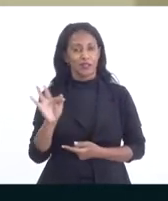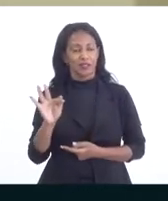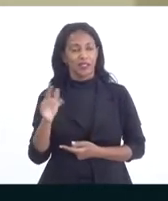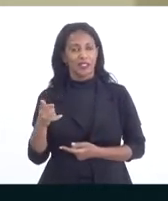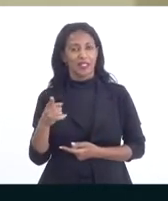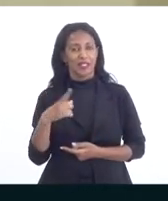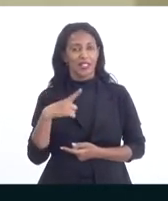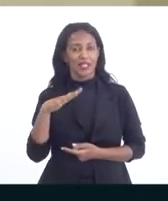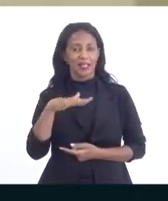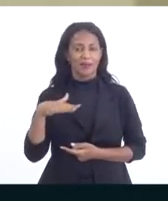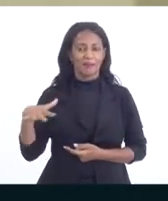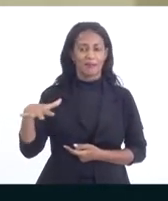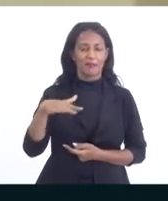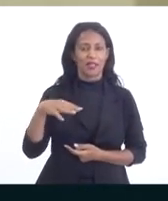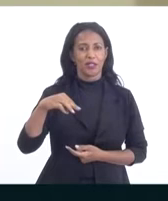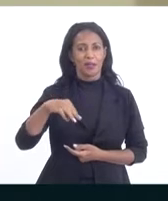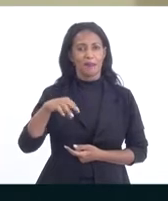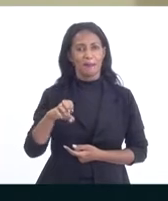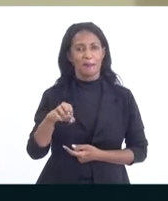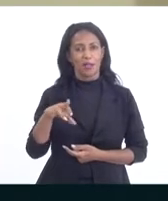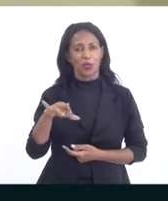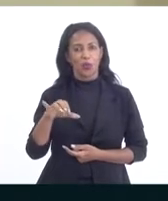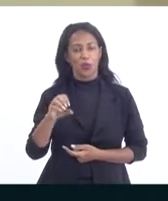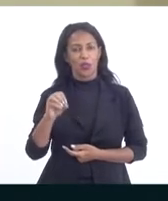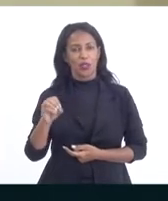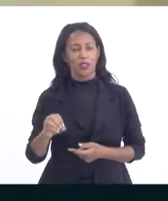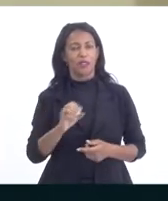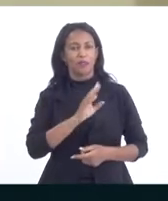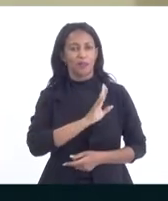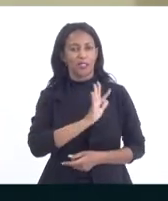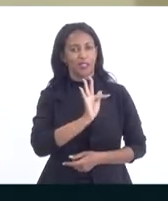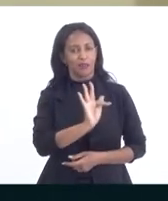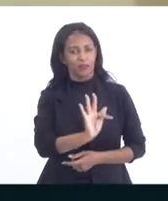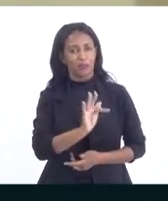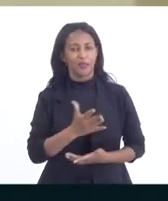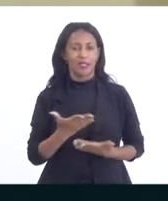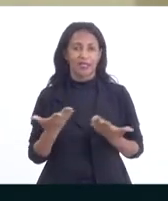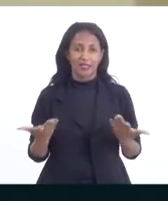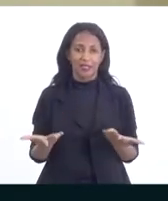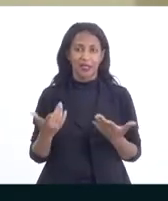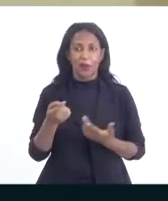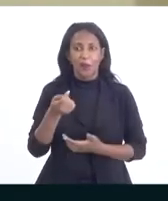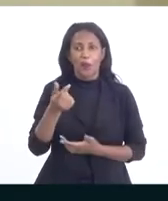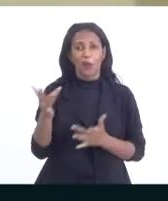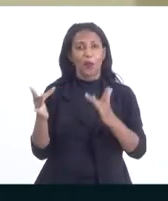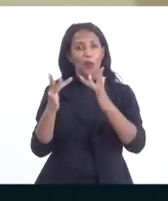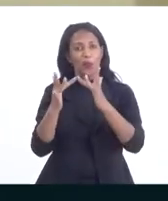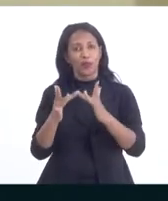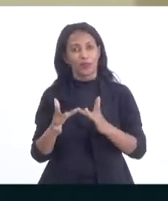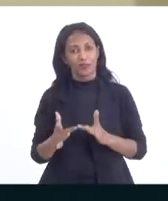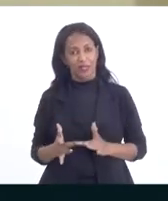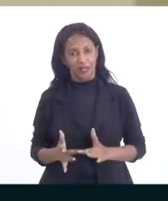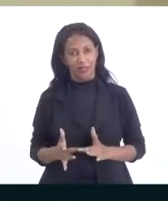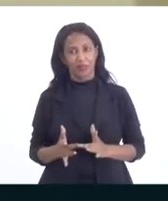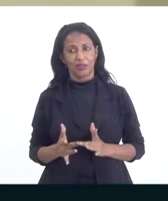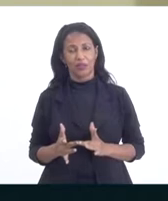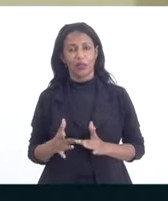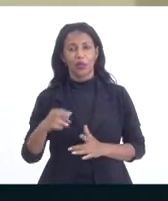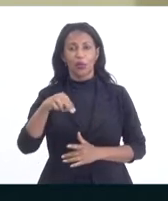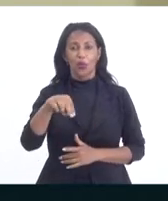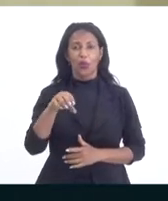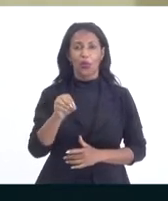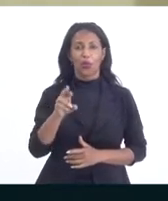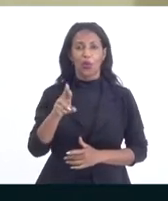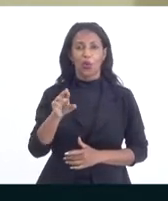pega mais a região metropolitana, sul-fluminense, baixada fluminense. Então, a gente tem pouco contato, né, com o